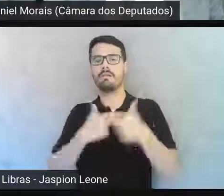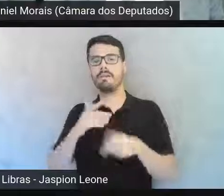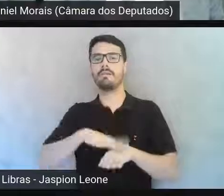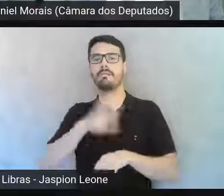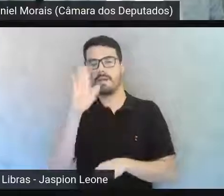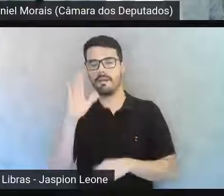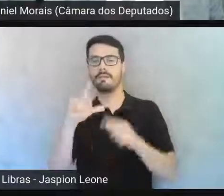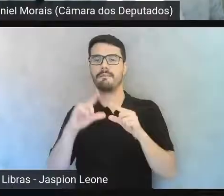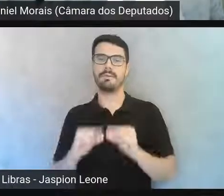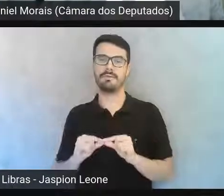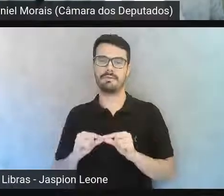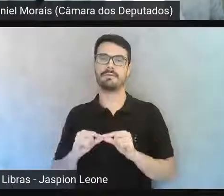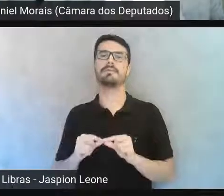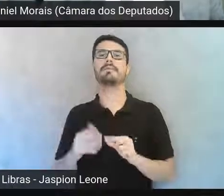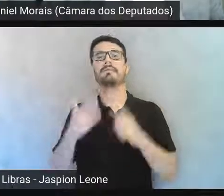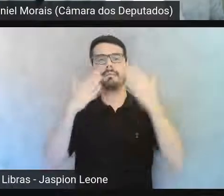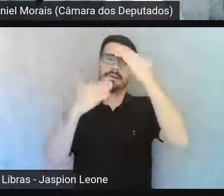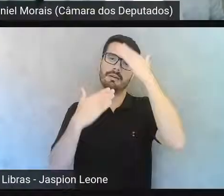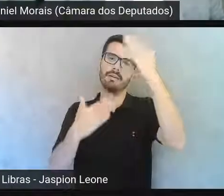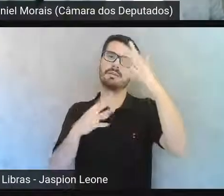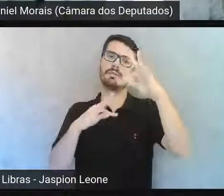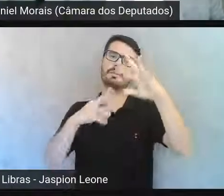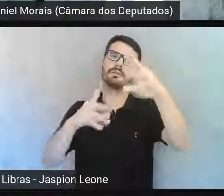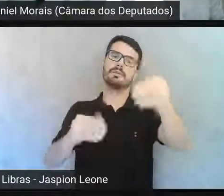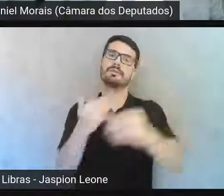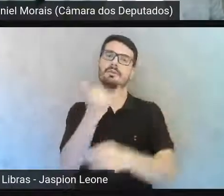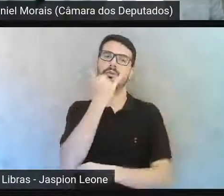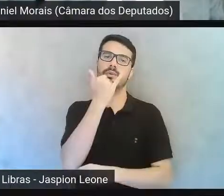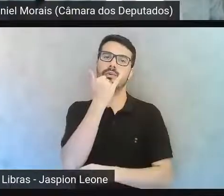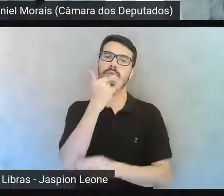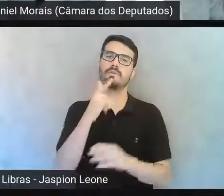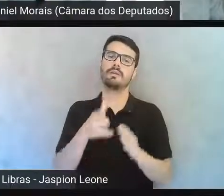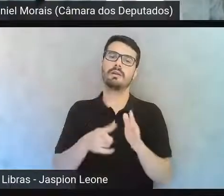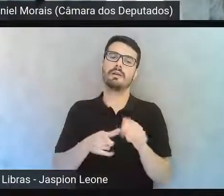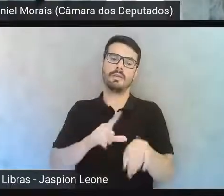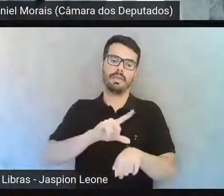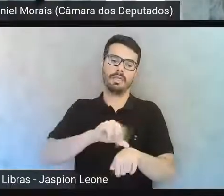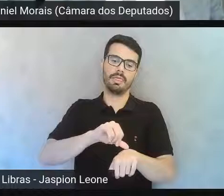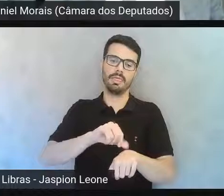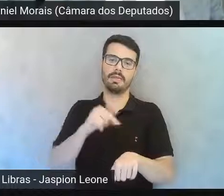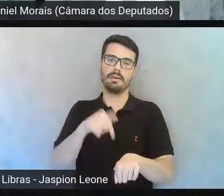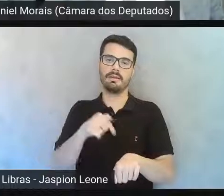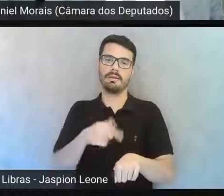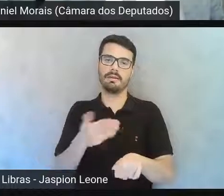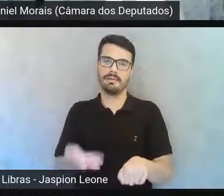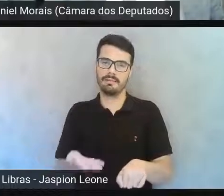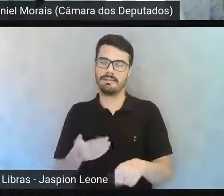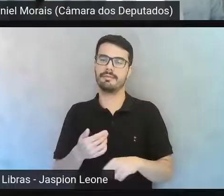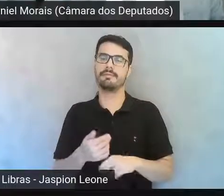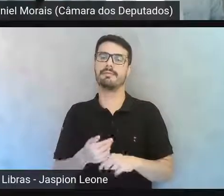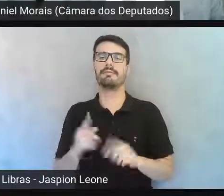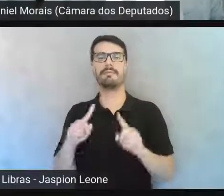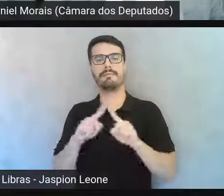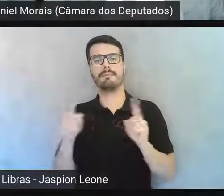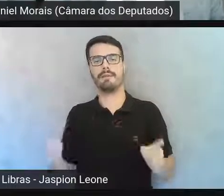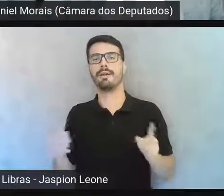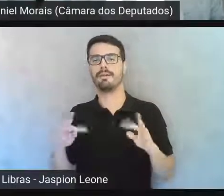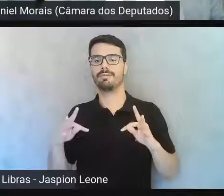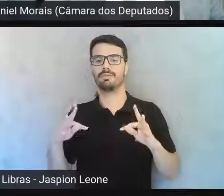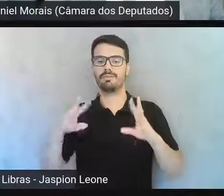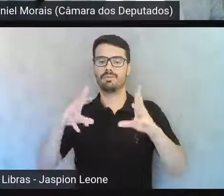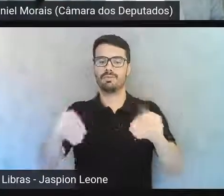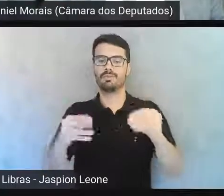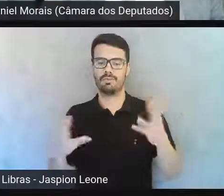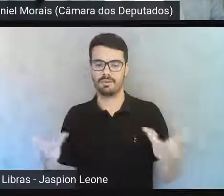a todos que puderam participar da live. Eu peço desculpa por ter adiantado um pouco mais do que o previsto, mas foi tudo maravilhoso. Eu agradeço